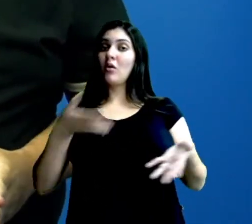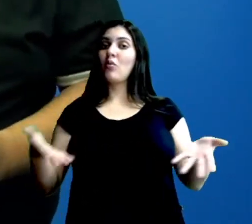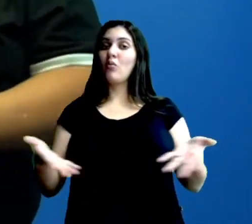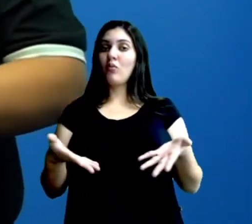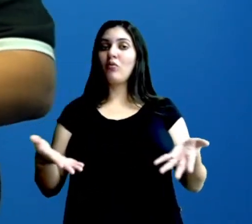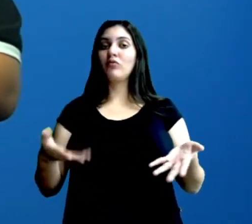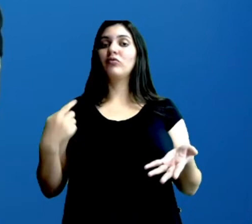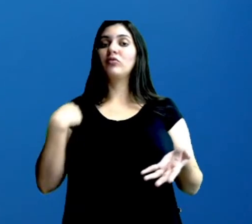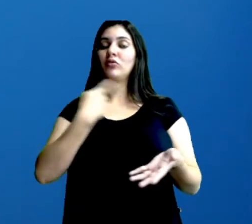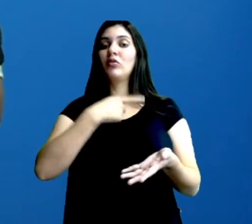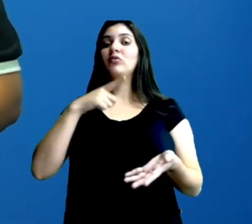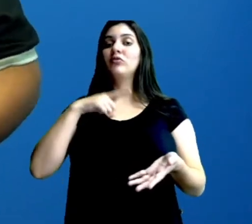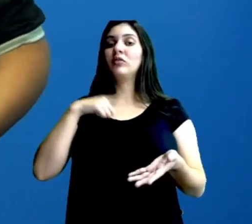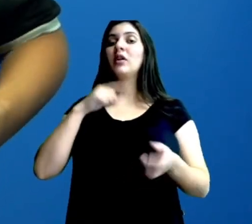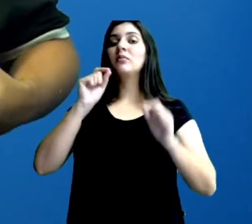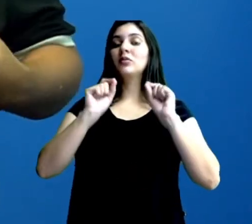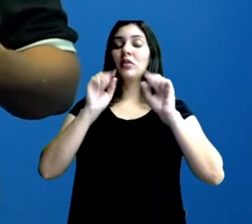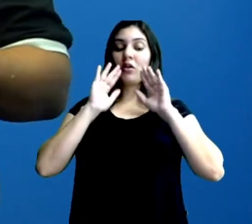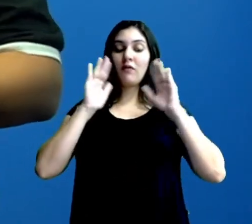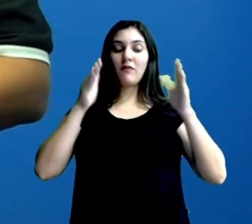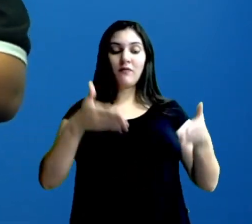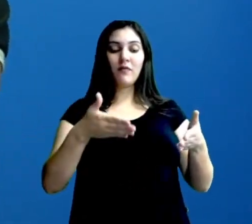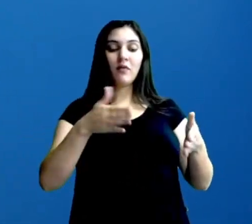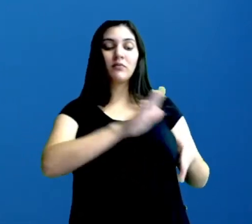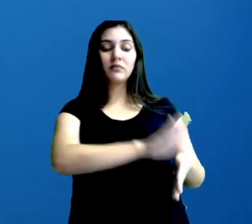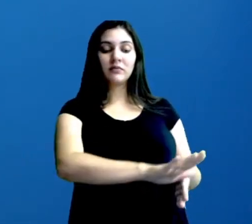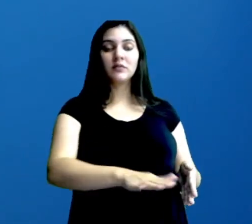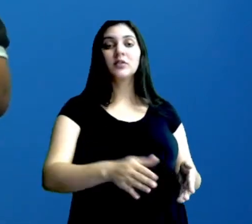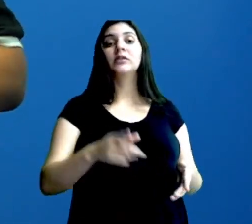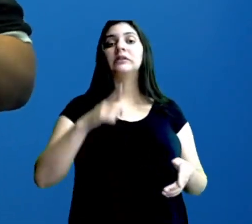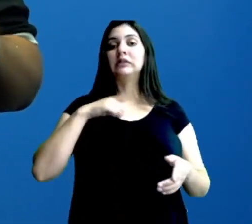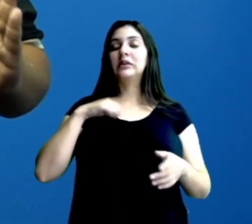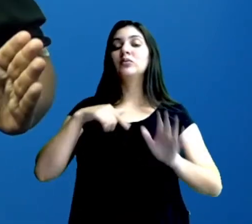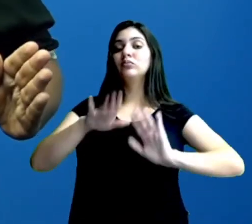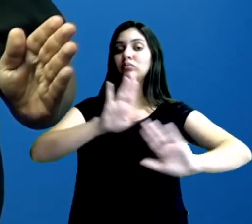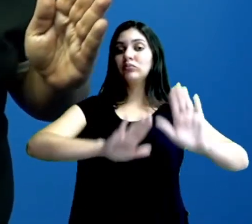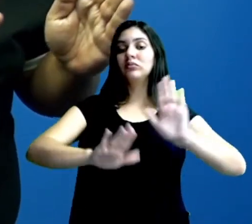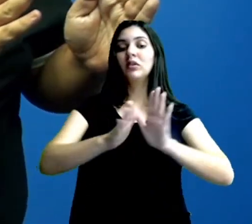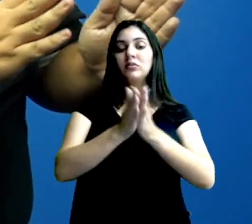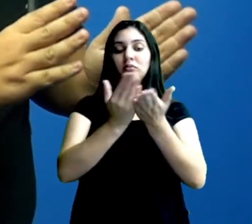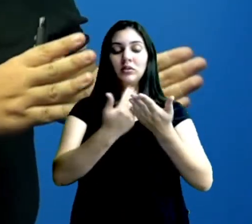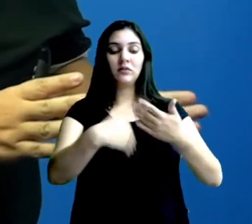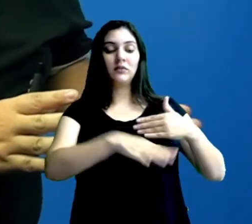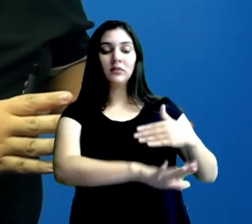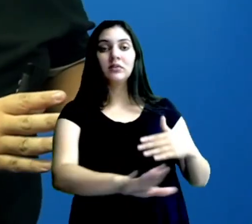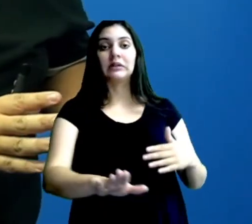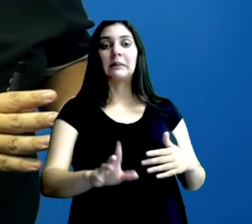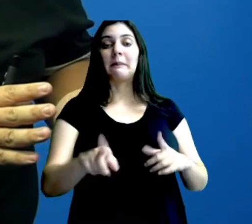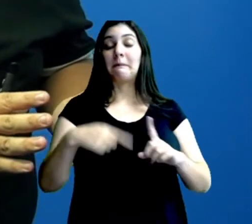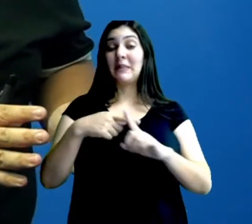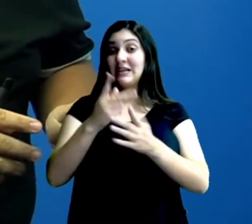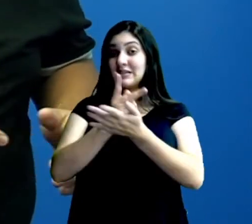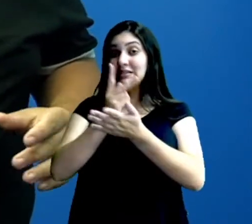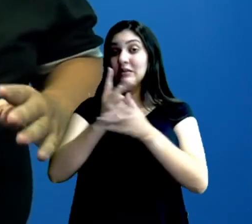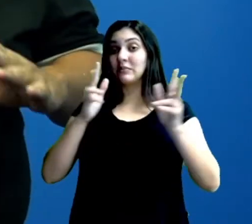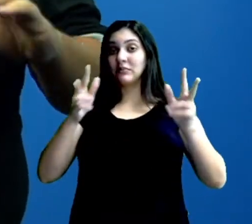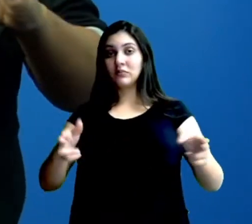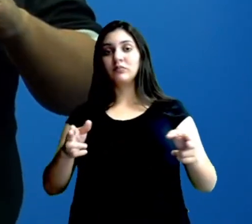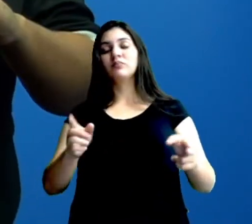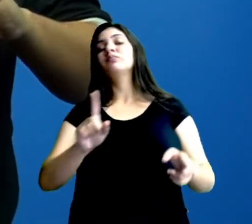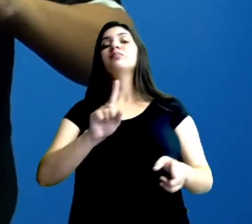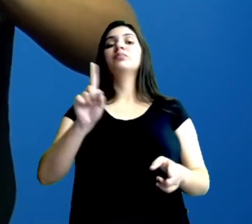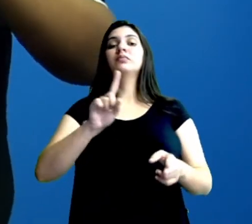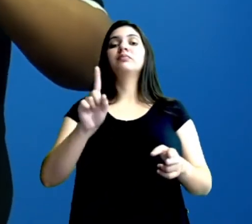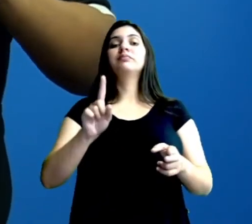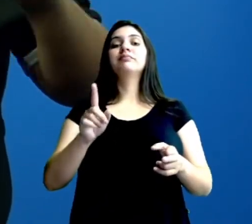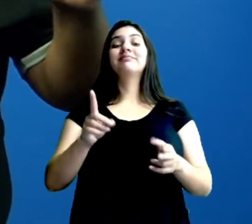gente tem o público infantil, todos os cuidados do livro infantil, mas nem sempre foram assim. Então, pois